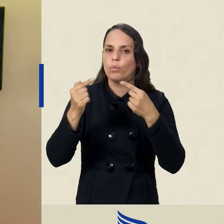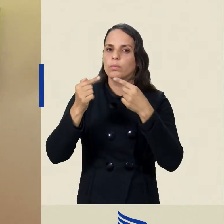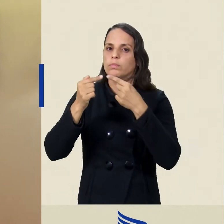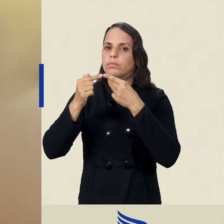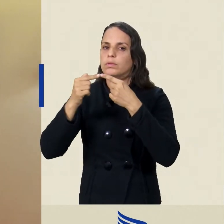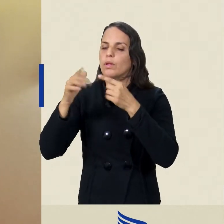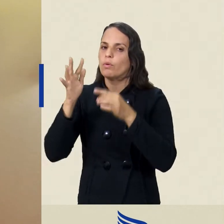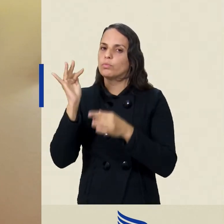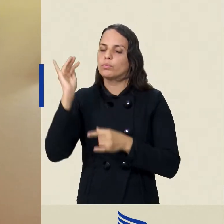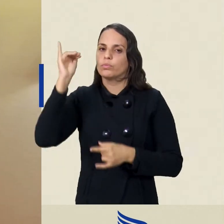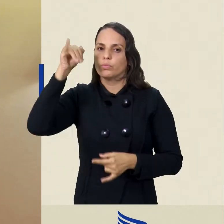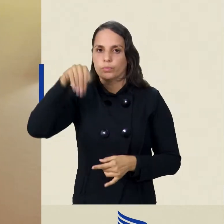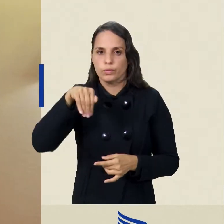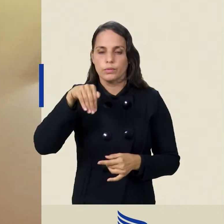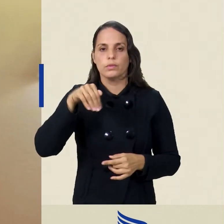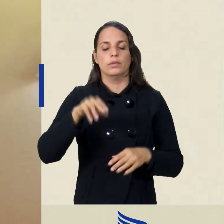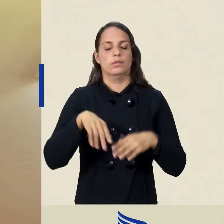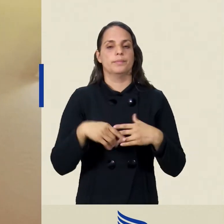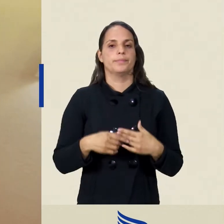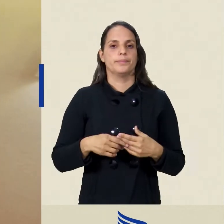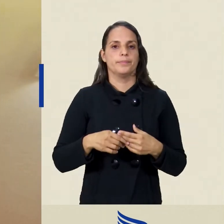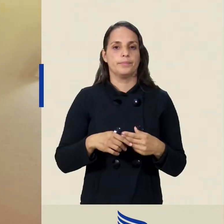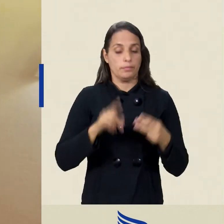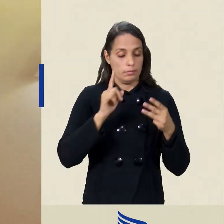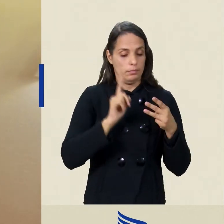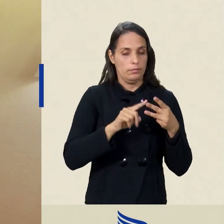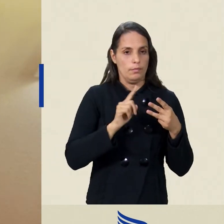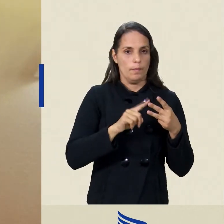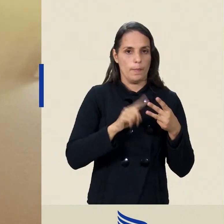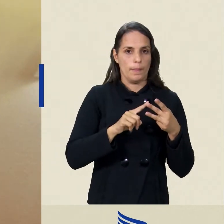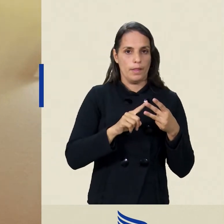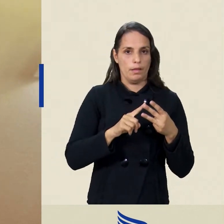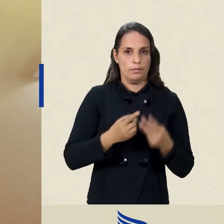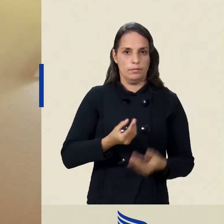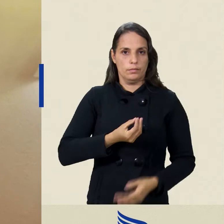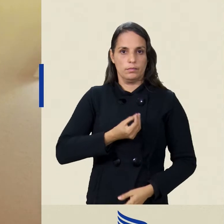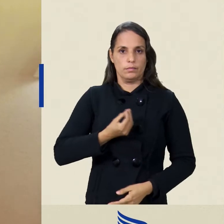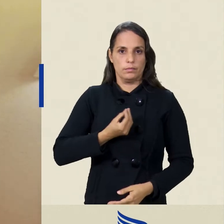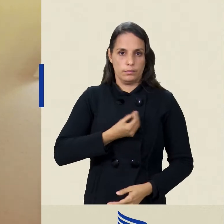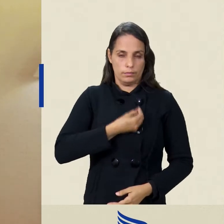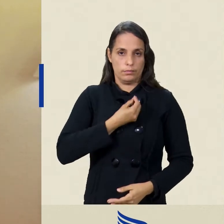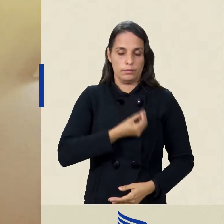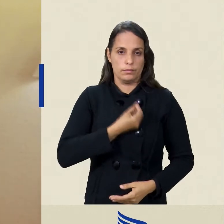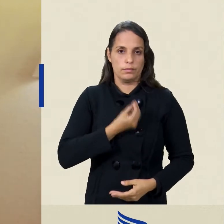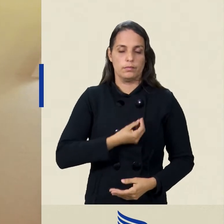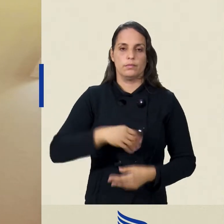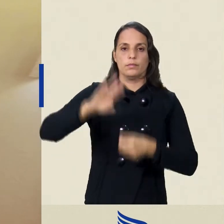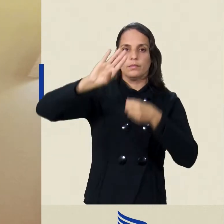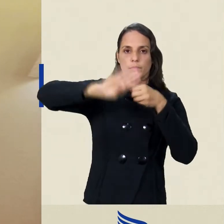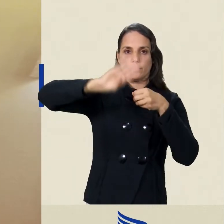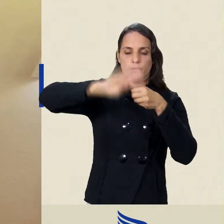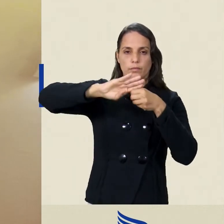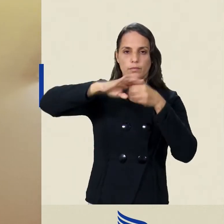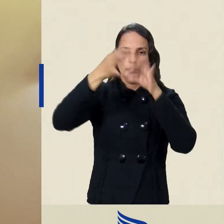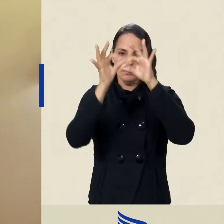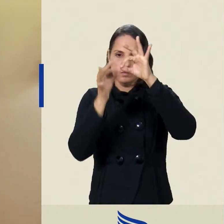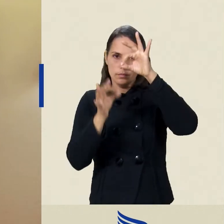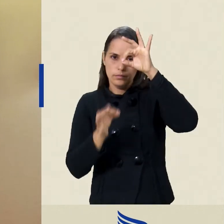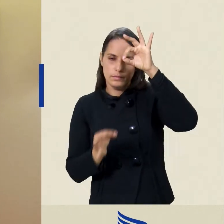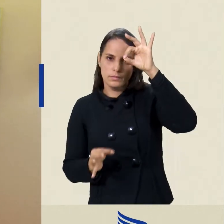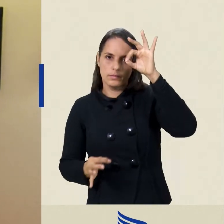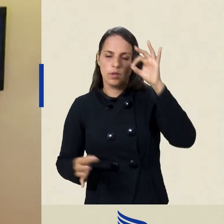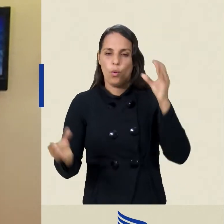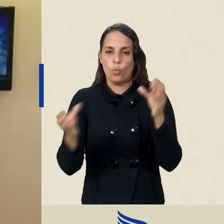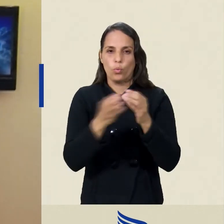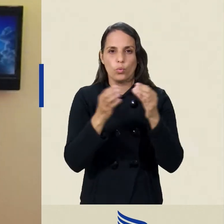coisas. Segunda aplicação, presente. Babilônia é um termo abrangente que descreve todas as organizações